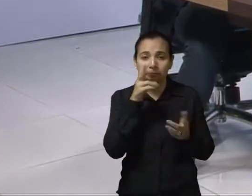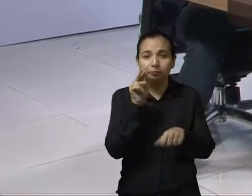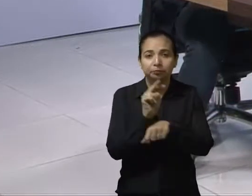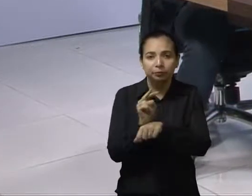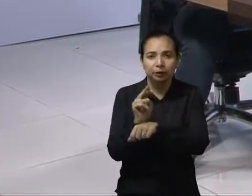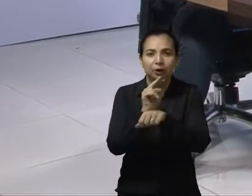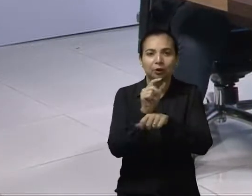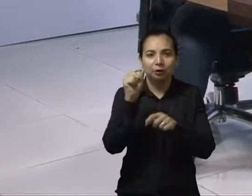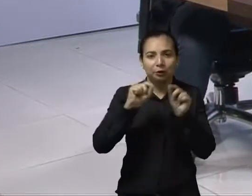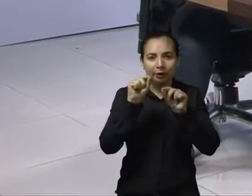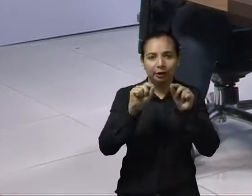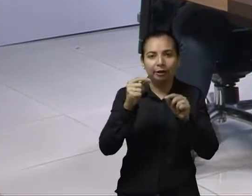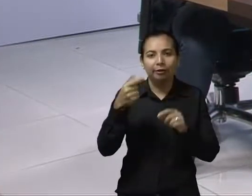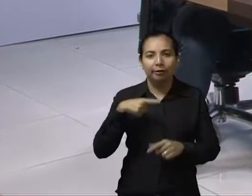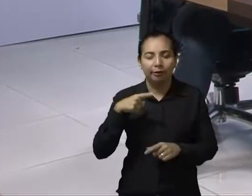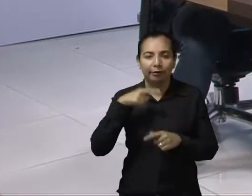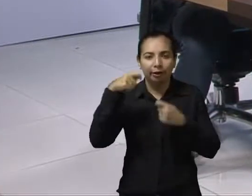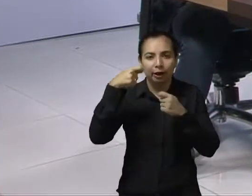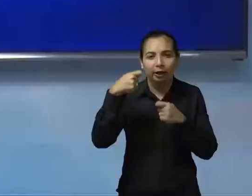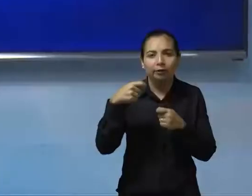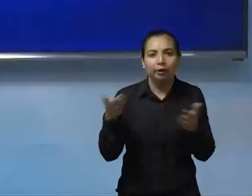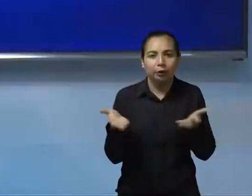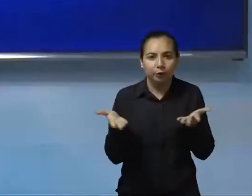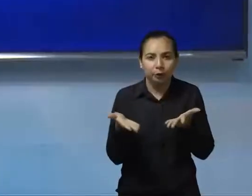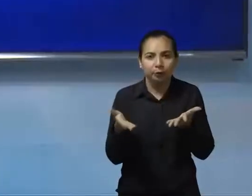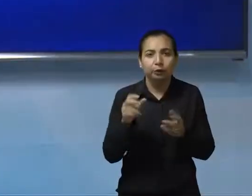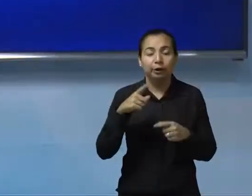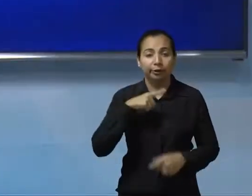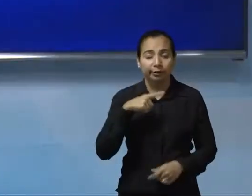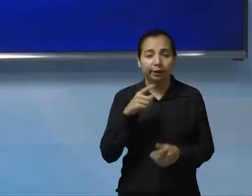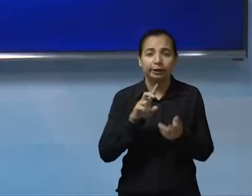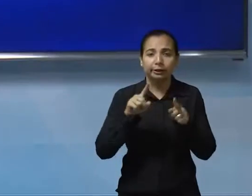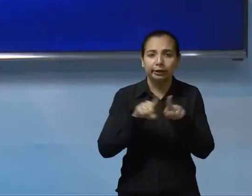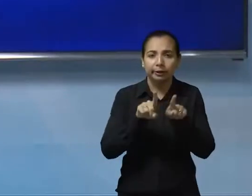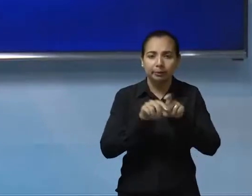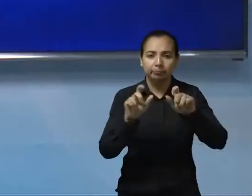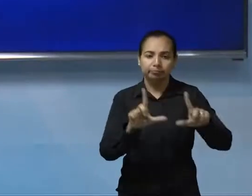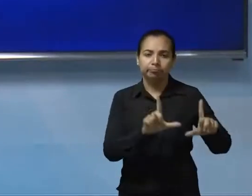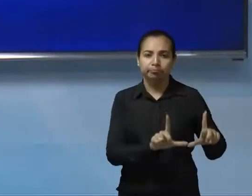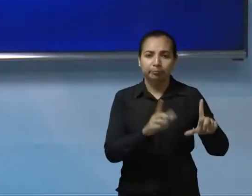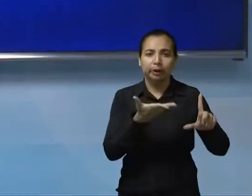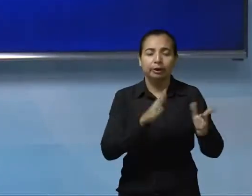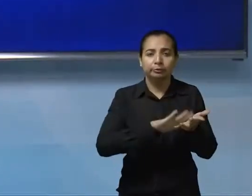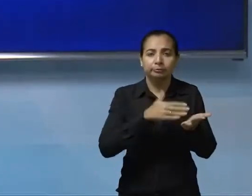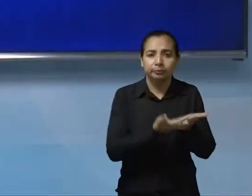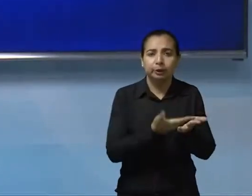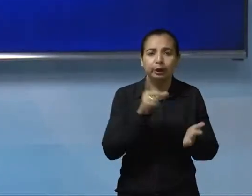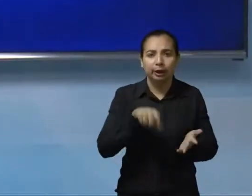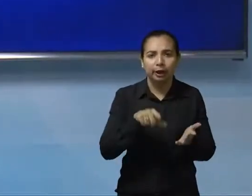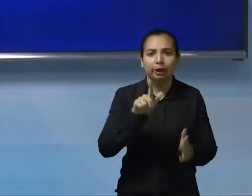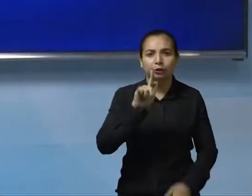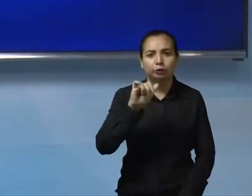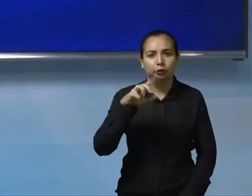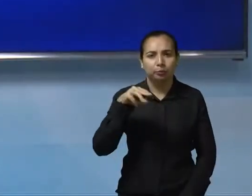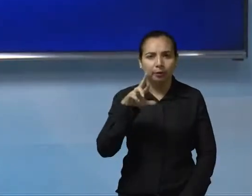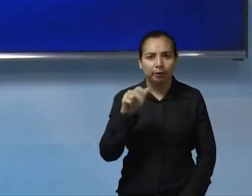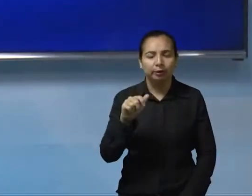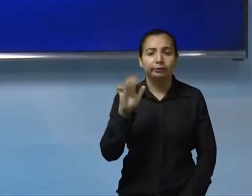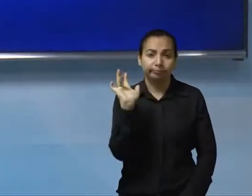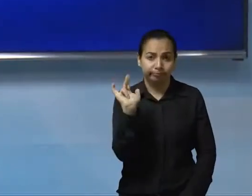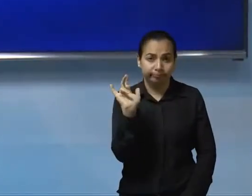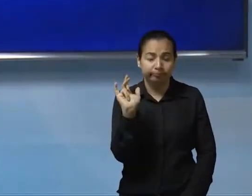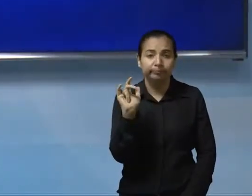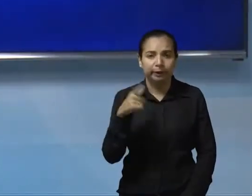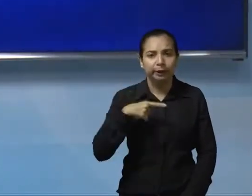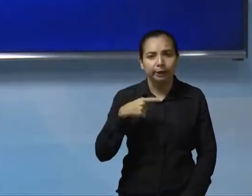do programa. Os senhores acompanham a tradução para a língua de sinais, feita pela Gilmária nesse instante, que faz parte da